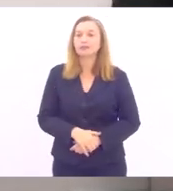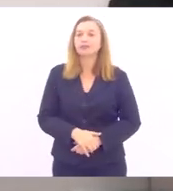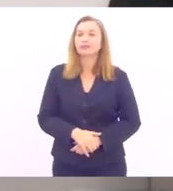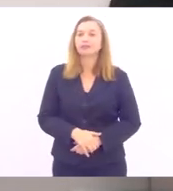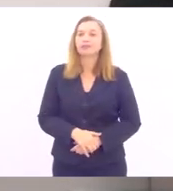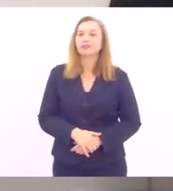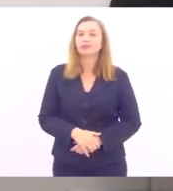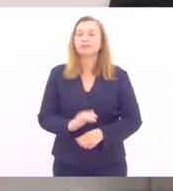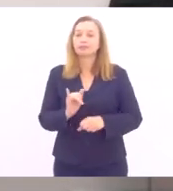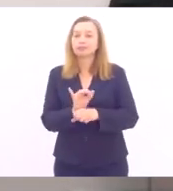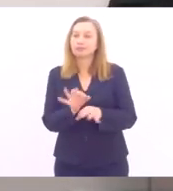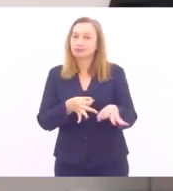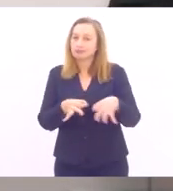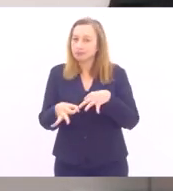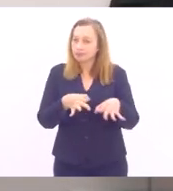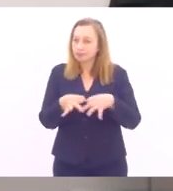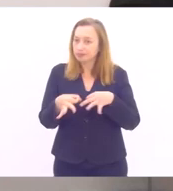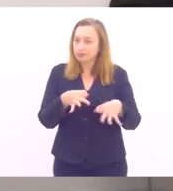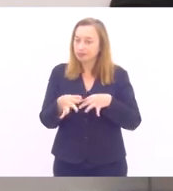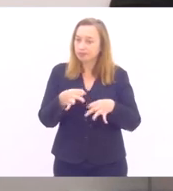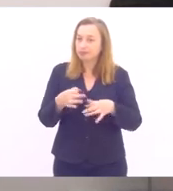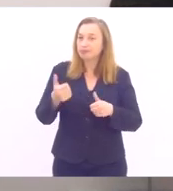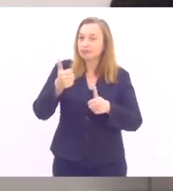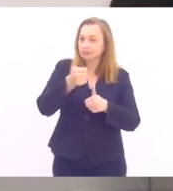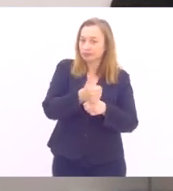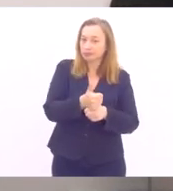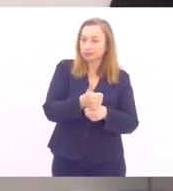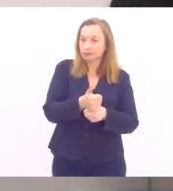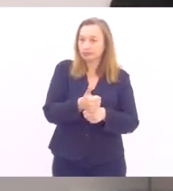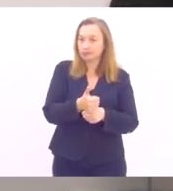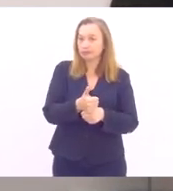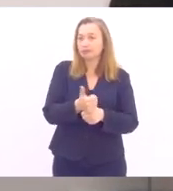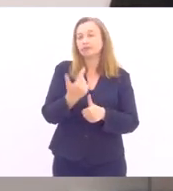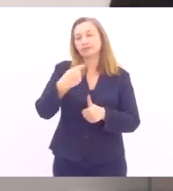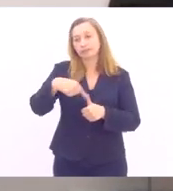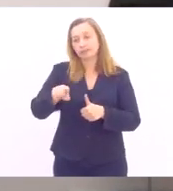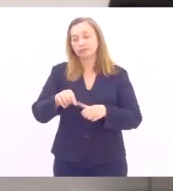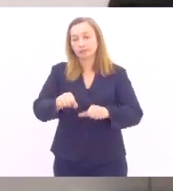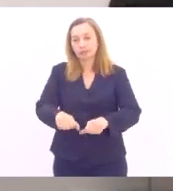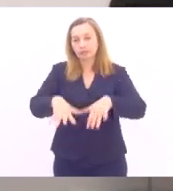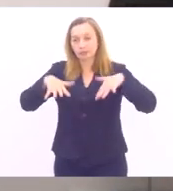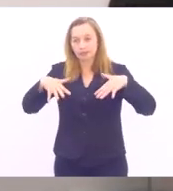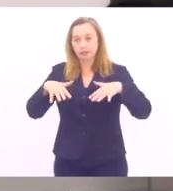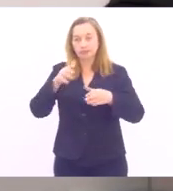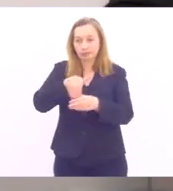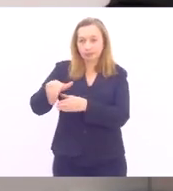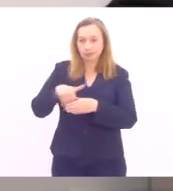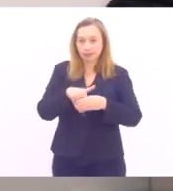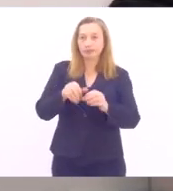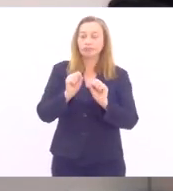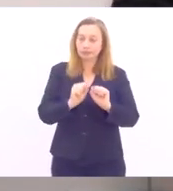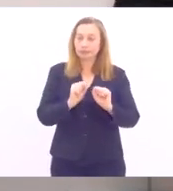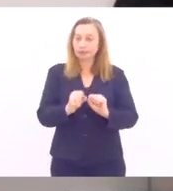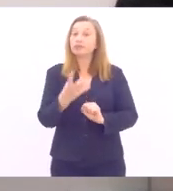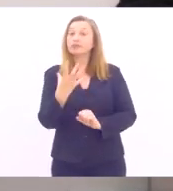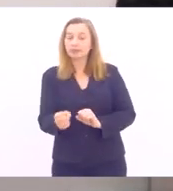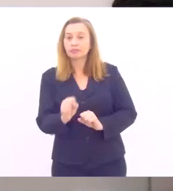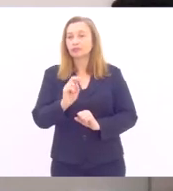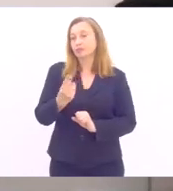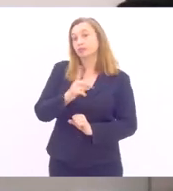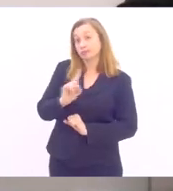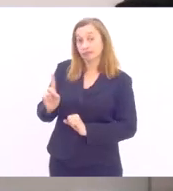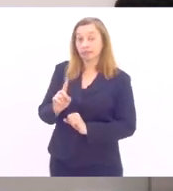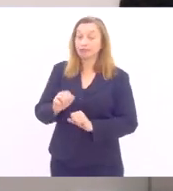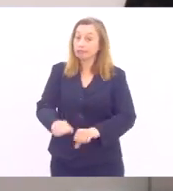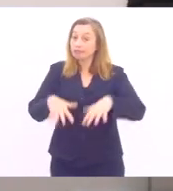então, elabore esse substitutivo, que é o que será levado a voto em plenário, que também poderá ser acatado ou não, pelo